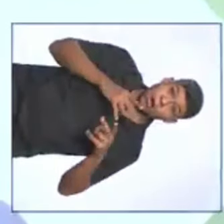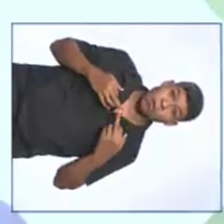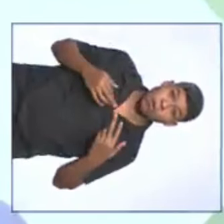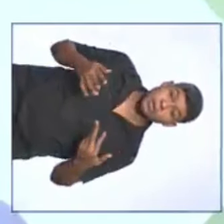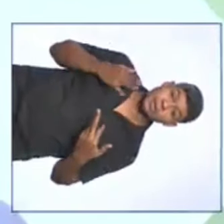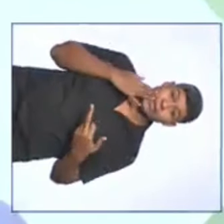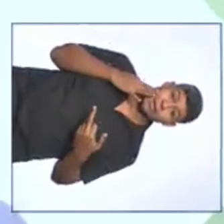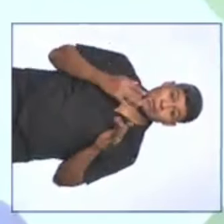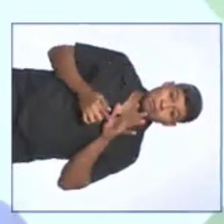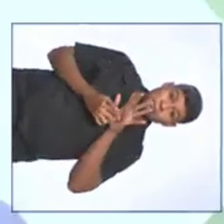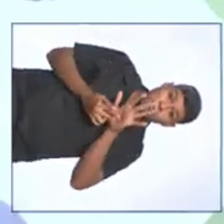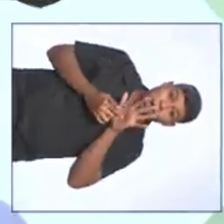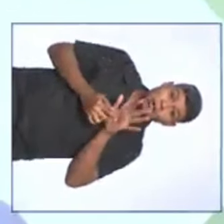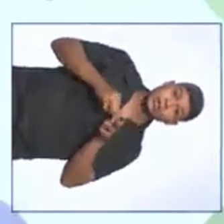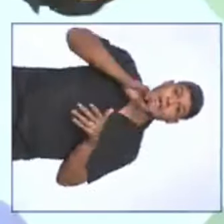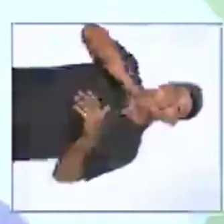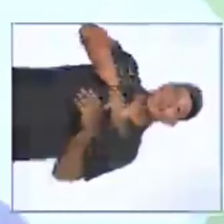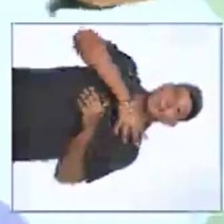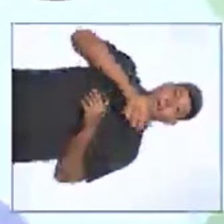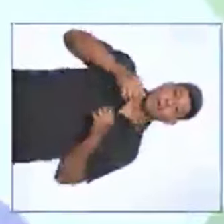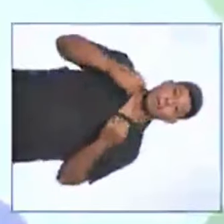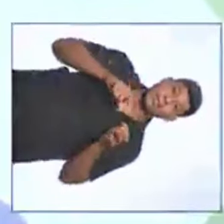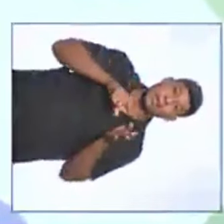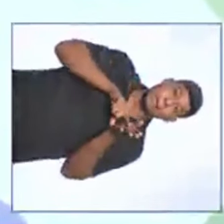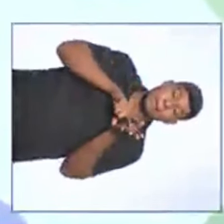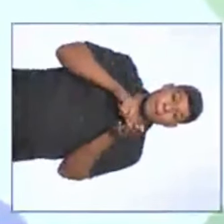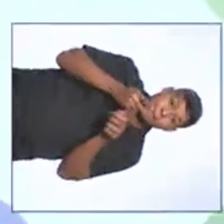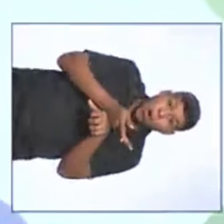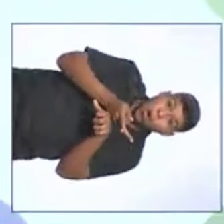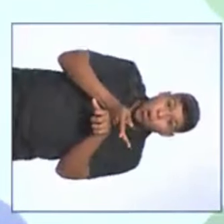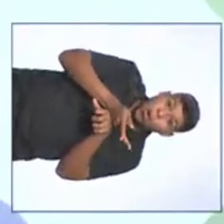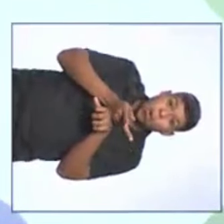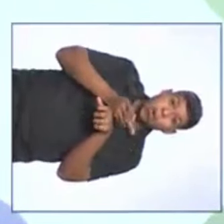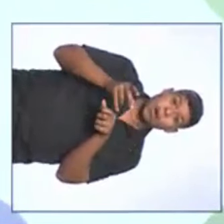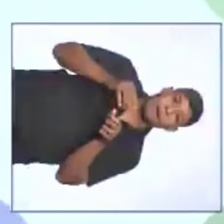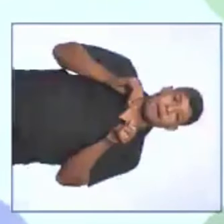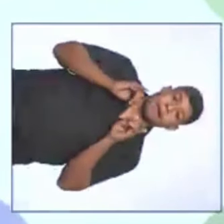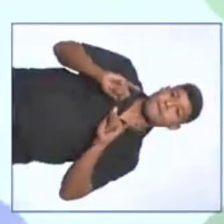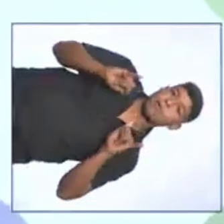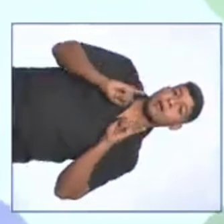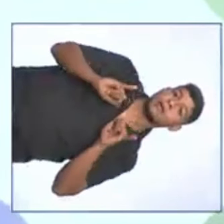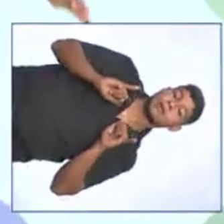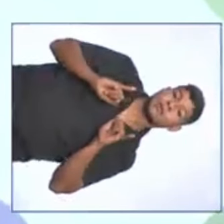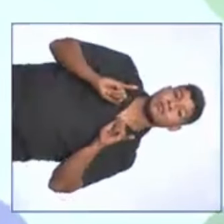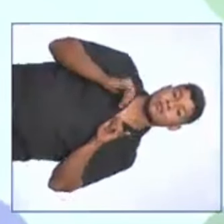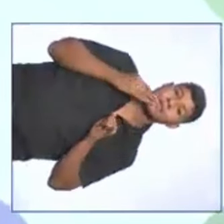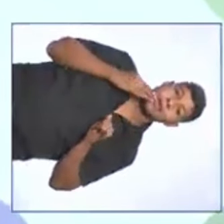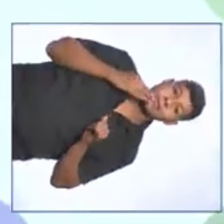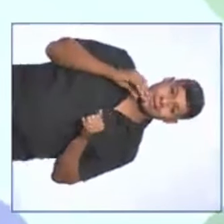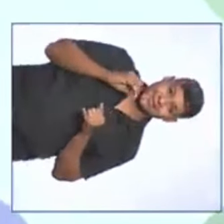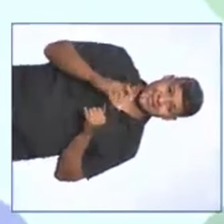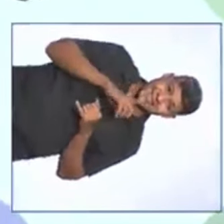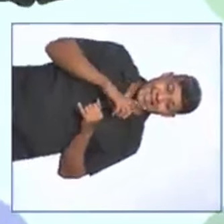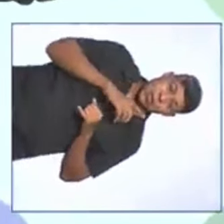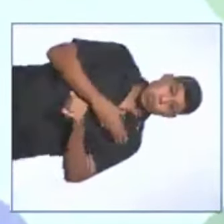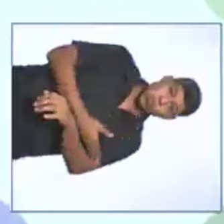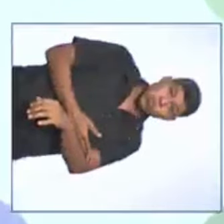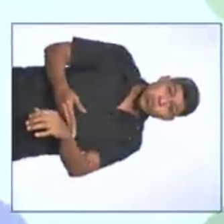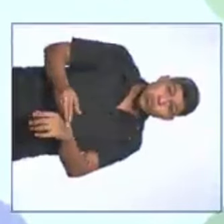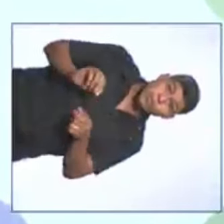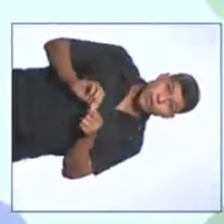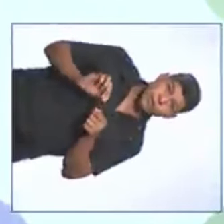quando você apresenta uma tabela, você tem que ficar caçando as informações na tabela. O que é claro, se você já tem um costume de